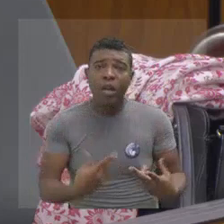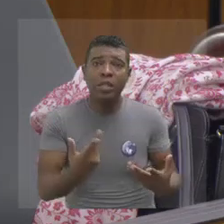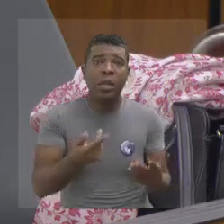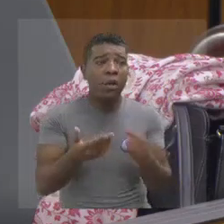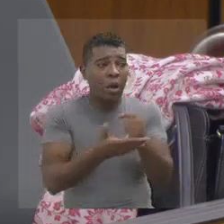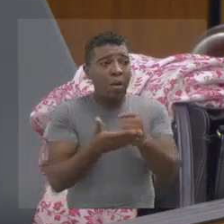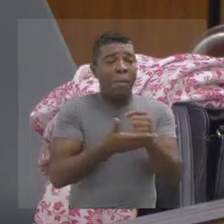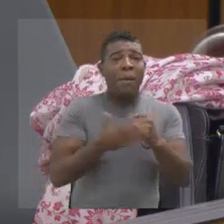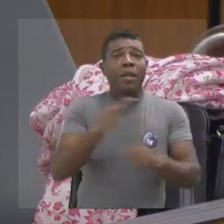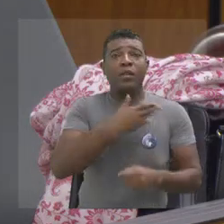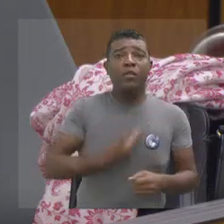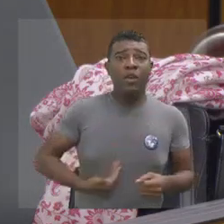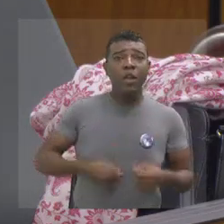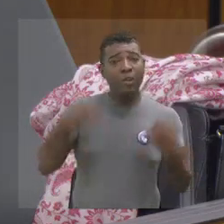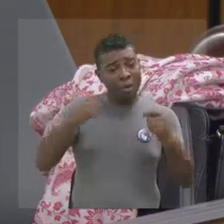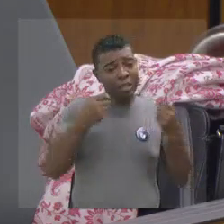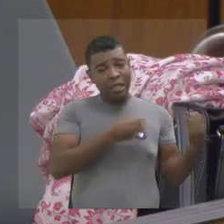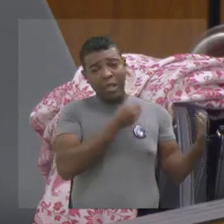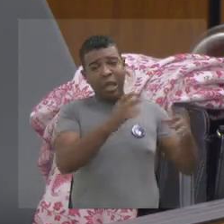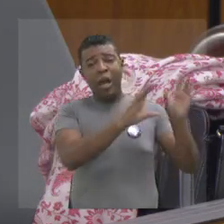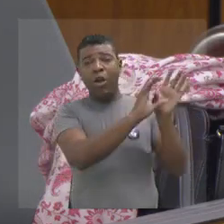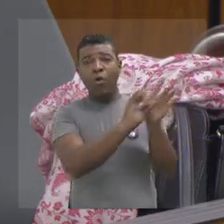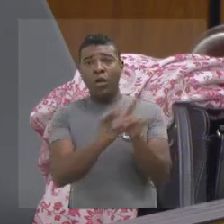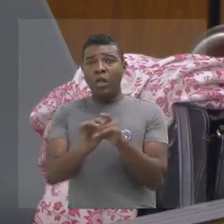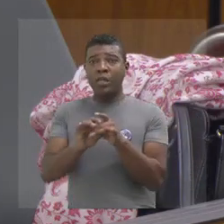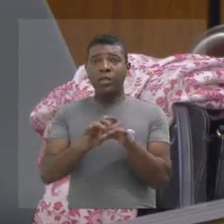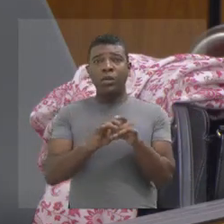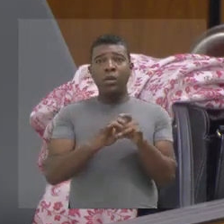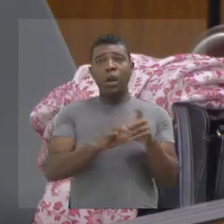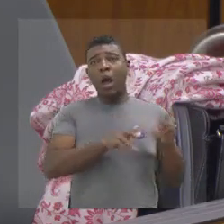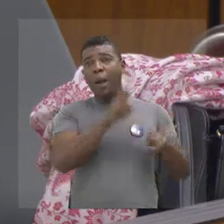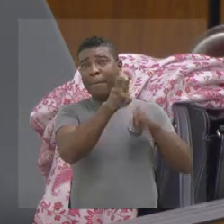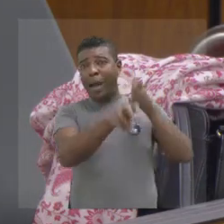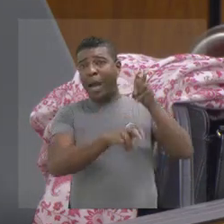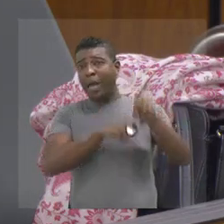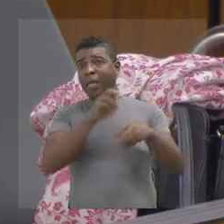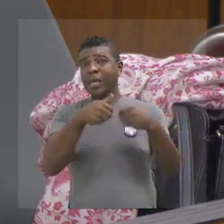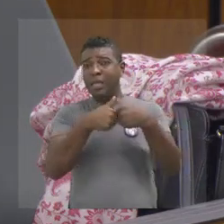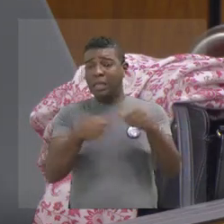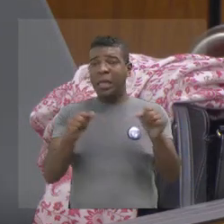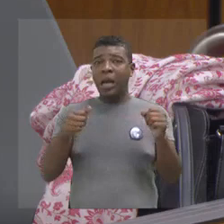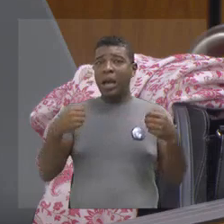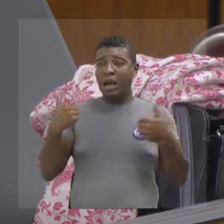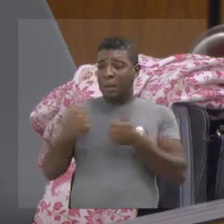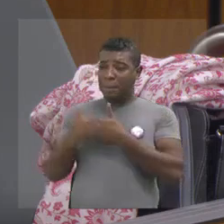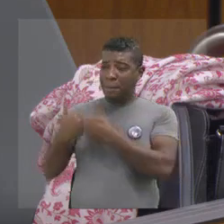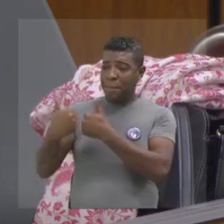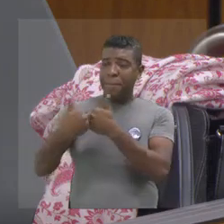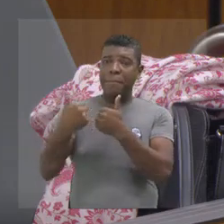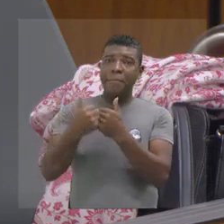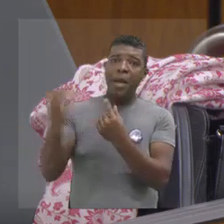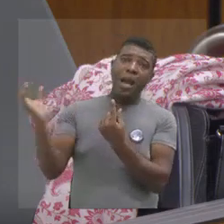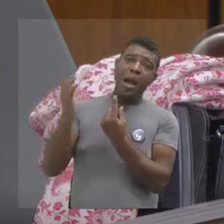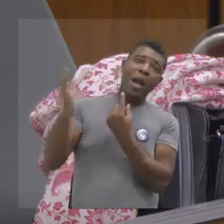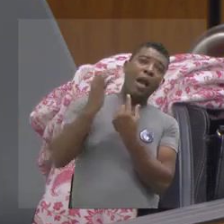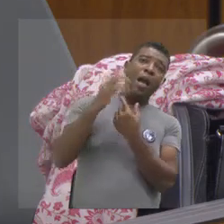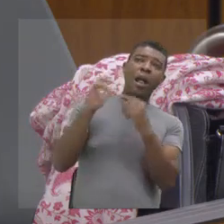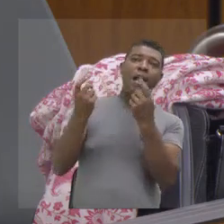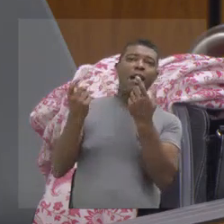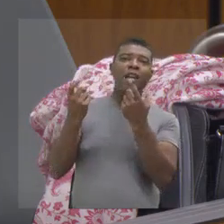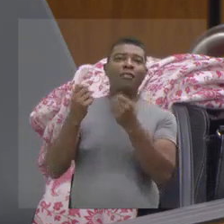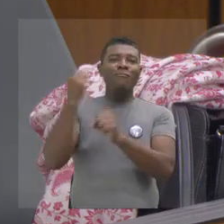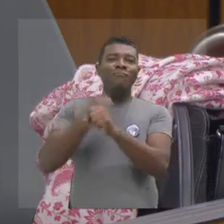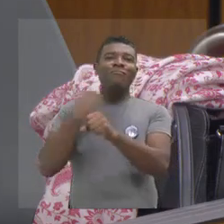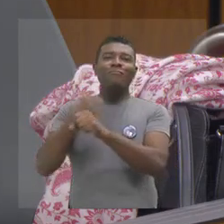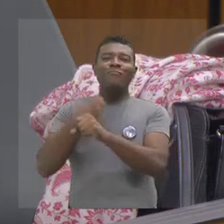é importante dar o contexto que o parque do rio doce está cercado por pressão Imobiliária tá cercado por interesses que